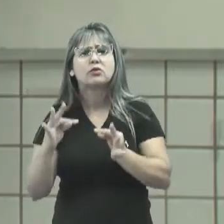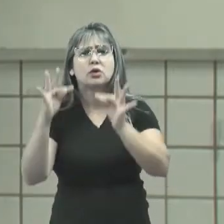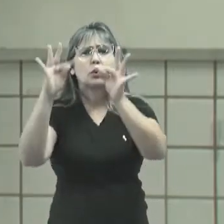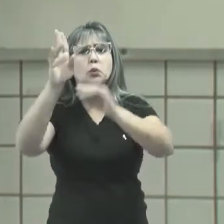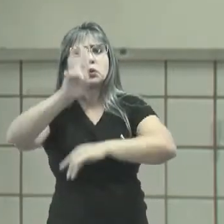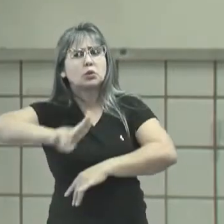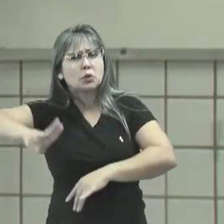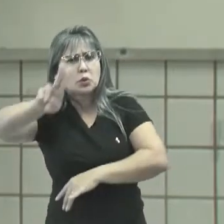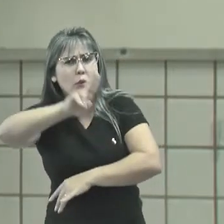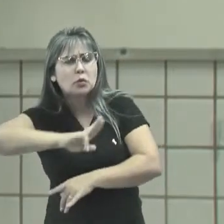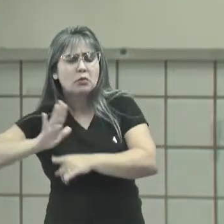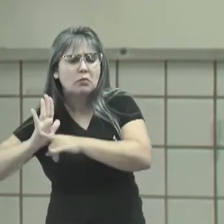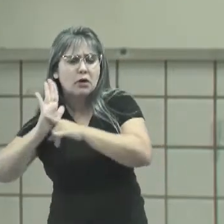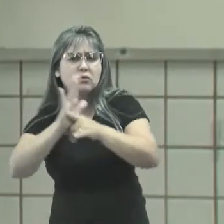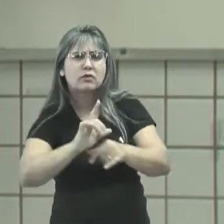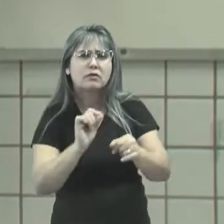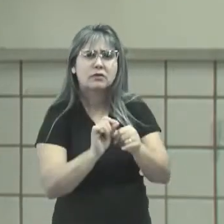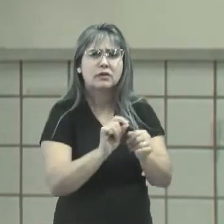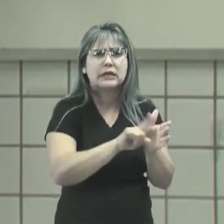densitômetros,